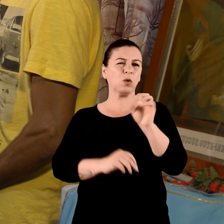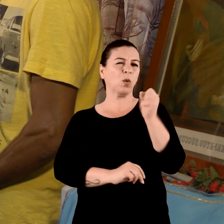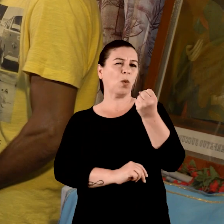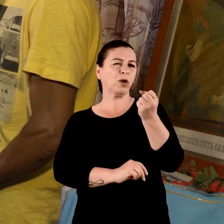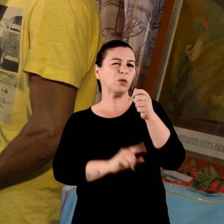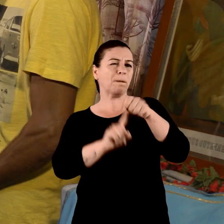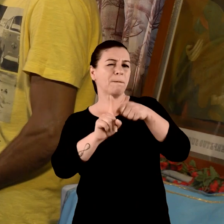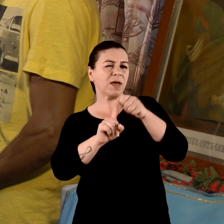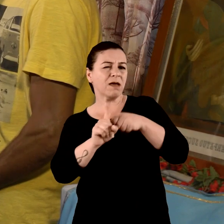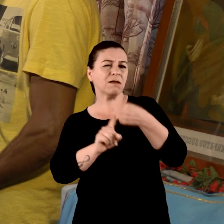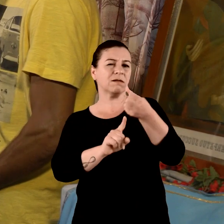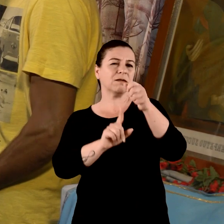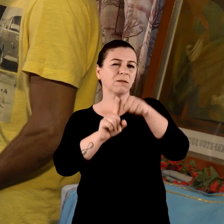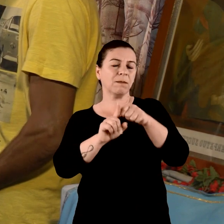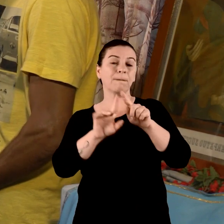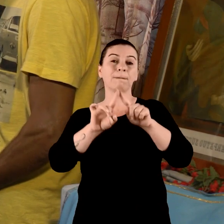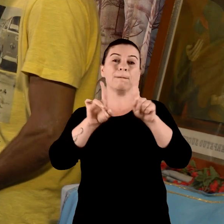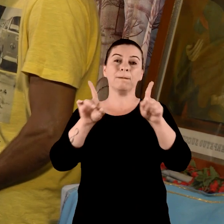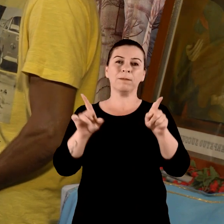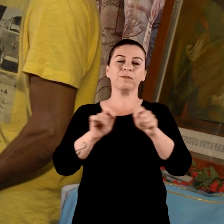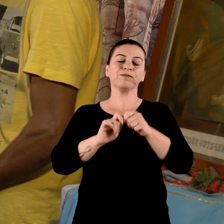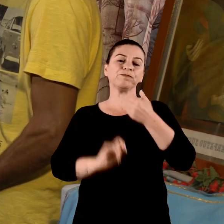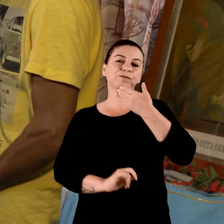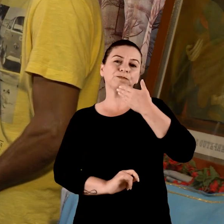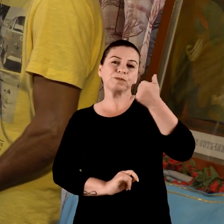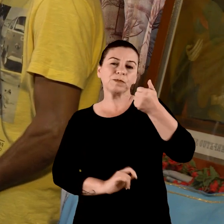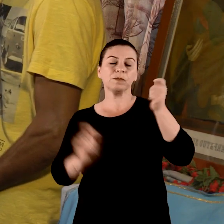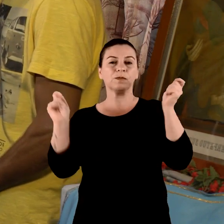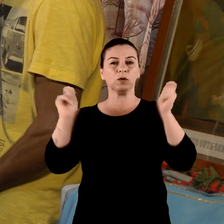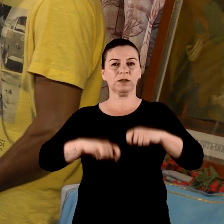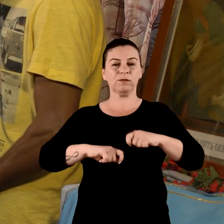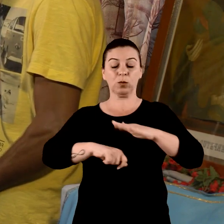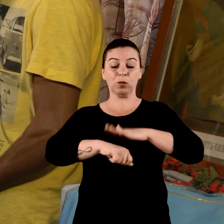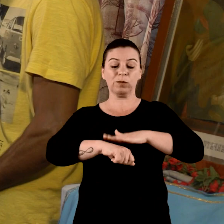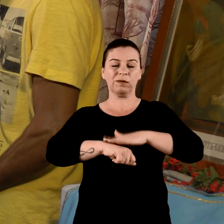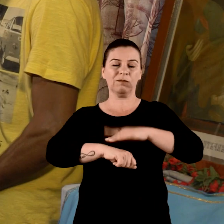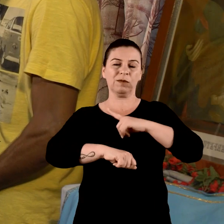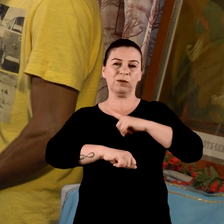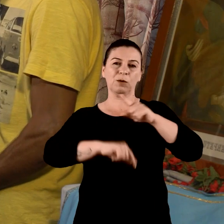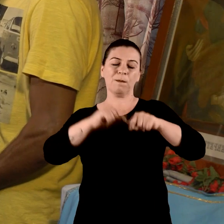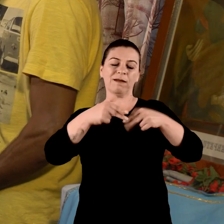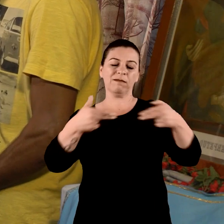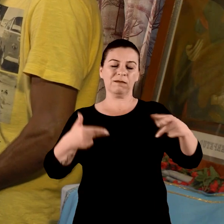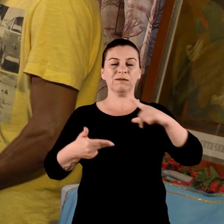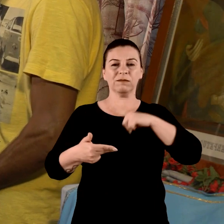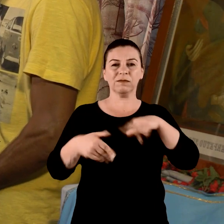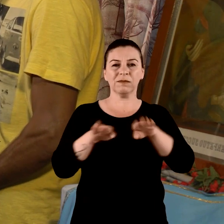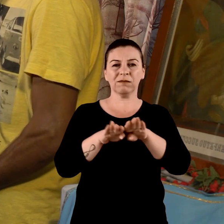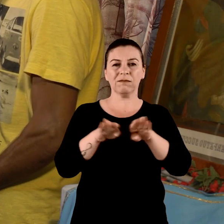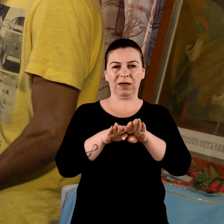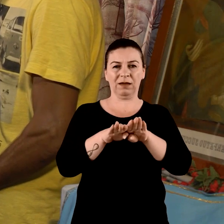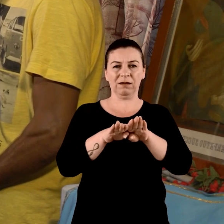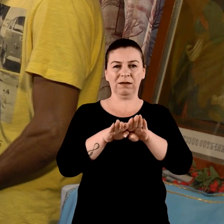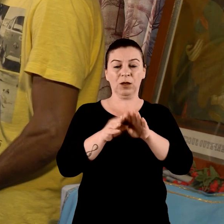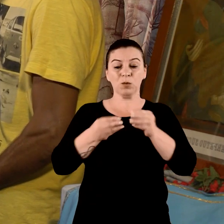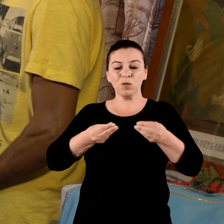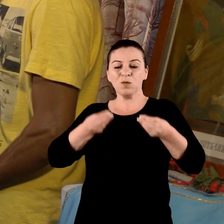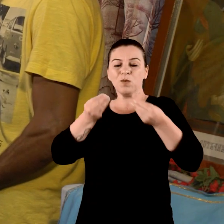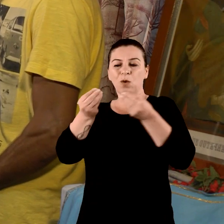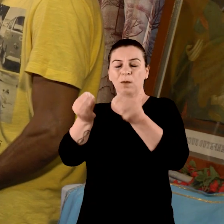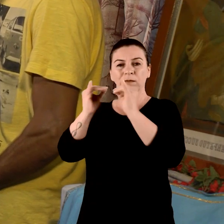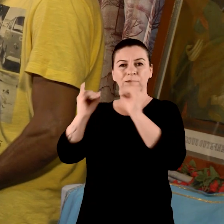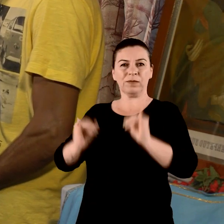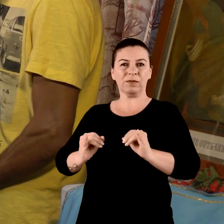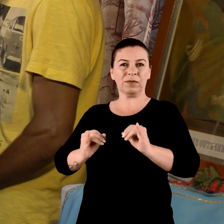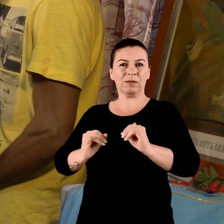fazer. 6 meses. Mas eu faço o melhor possível com o tempo que eu tenho, com o material que eu tenho, devolvendo para